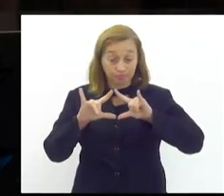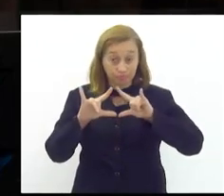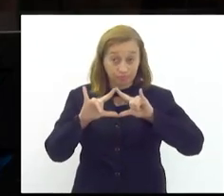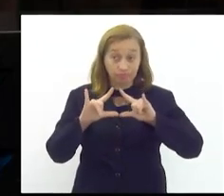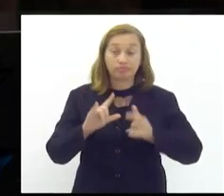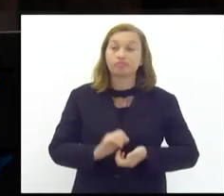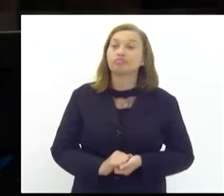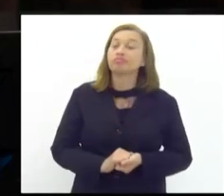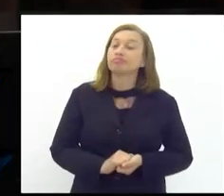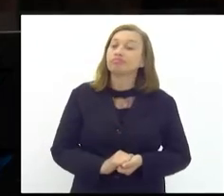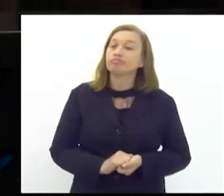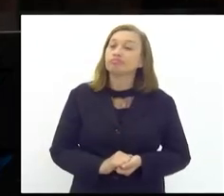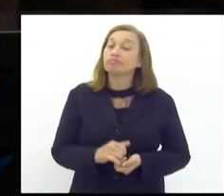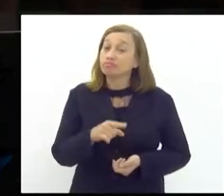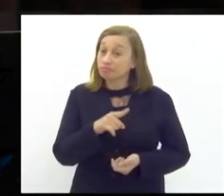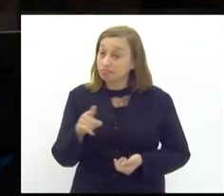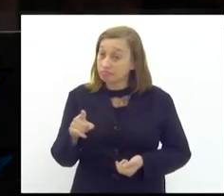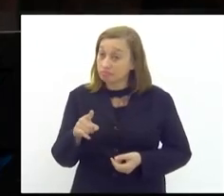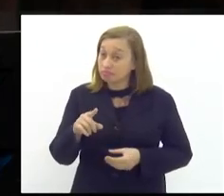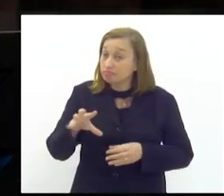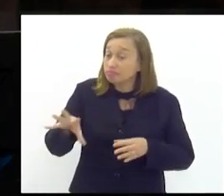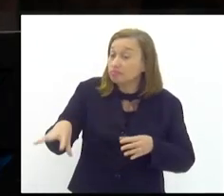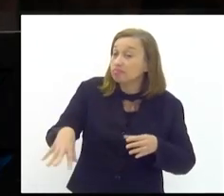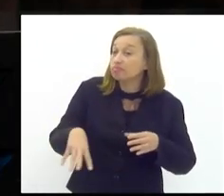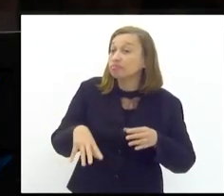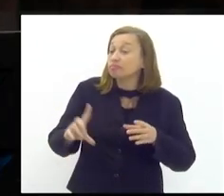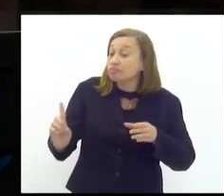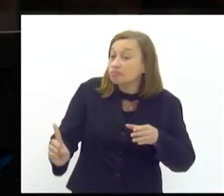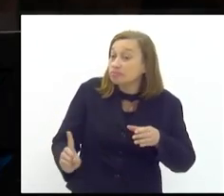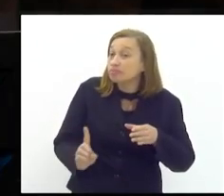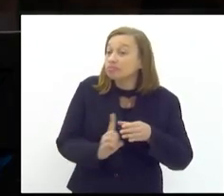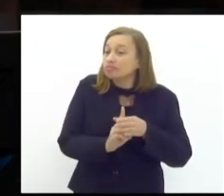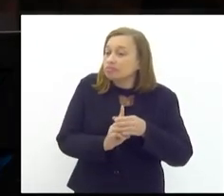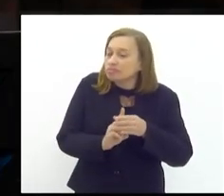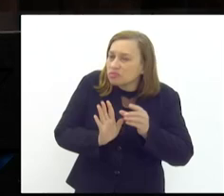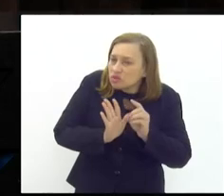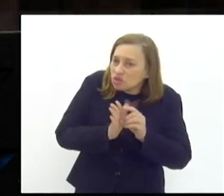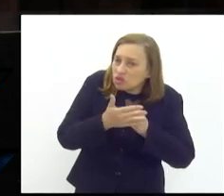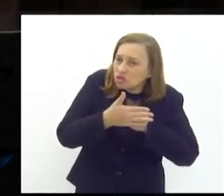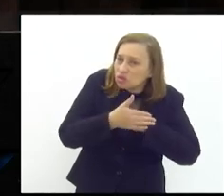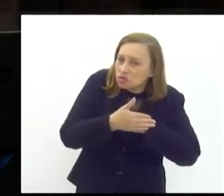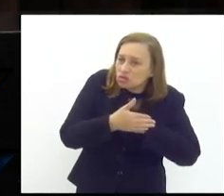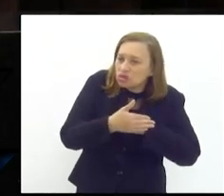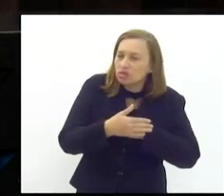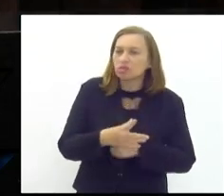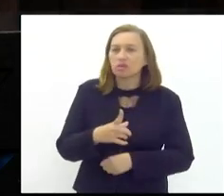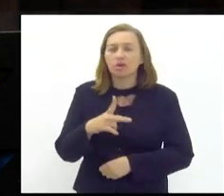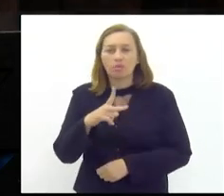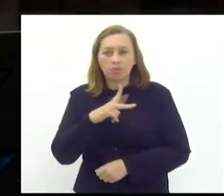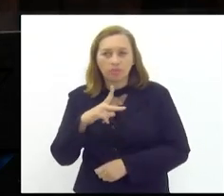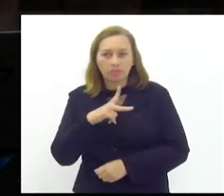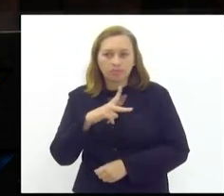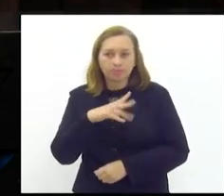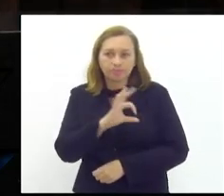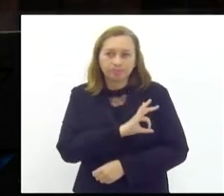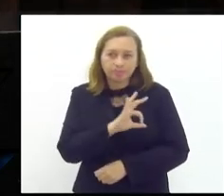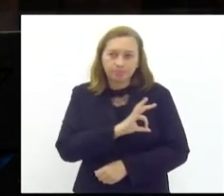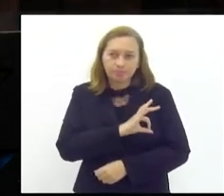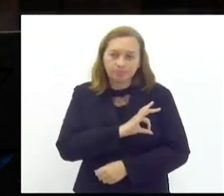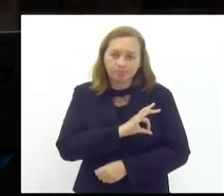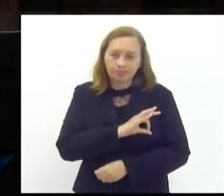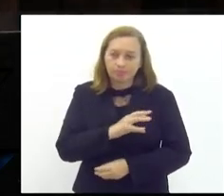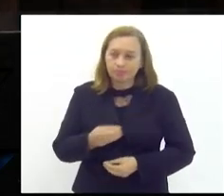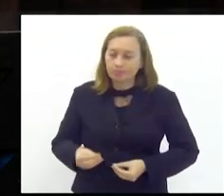são aqueles que estão infiltrados às vezes dentro da própria polícia e entregam